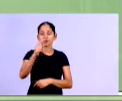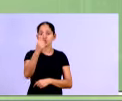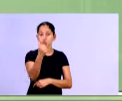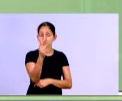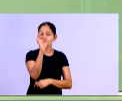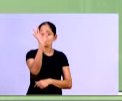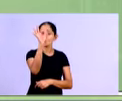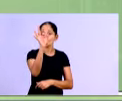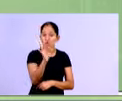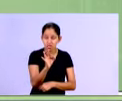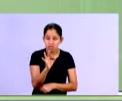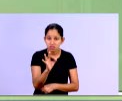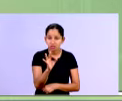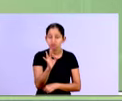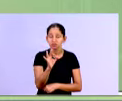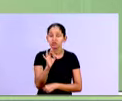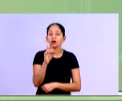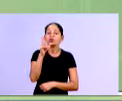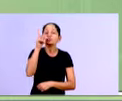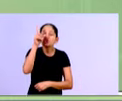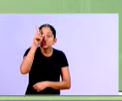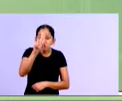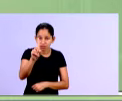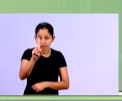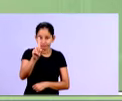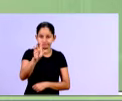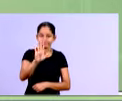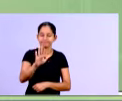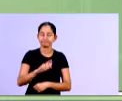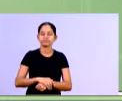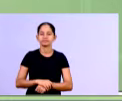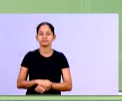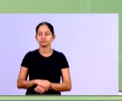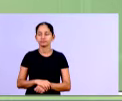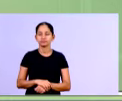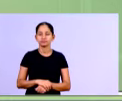0,1% ao dia.